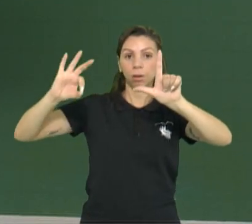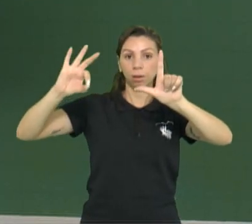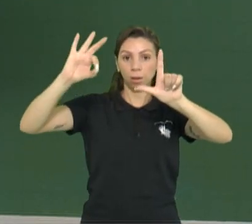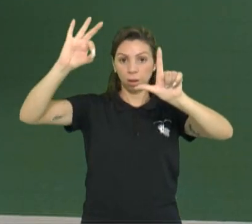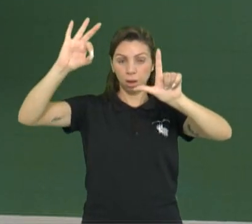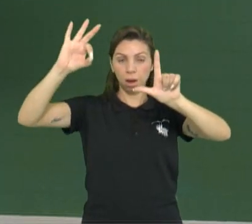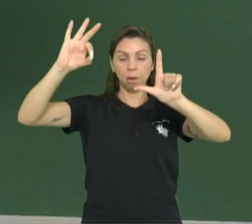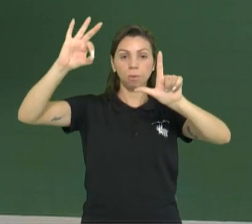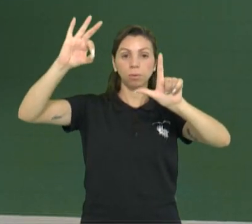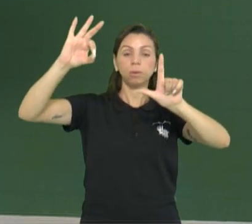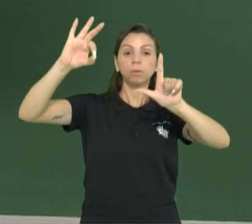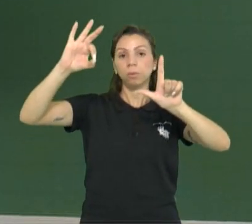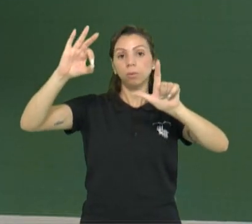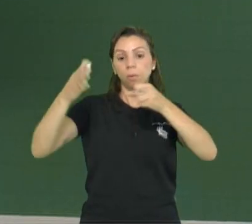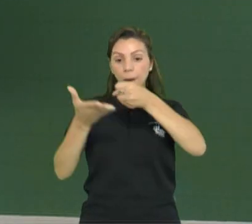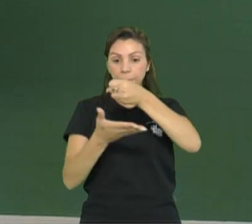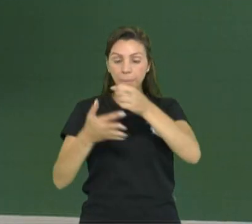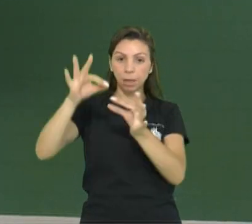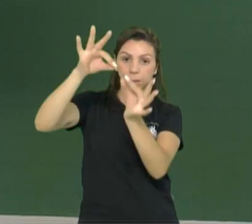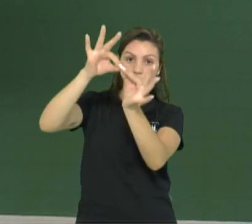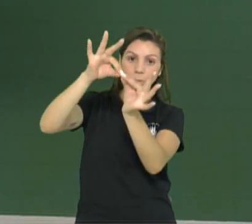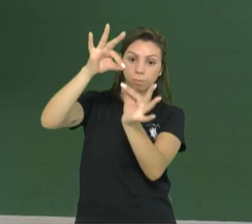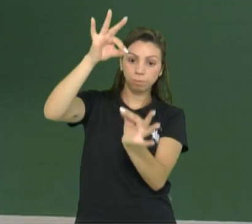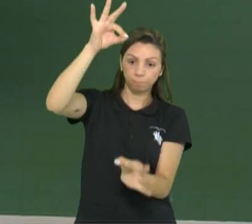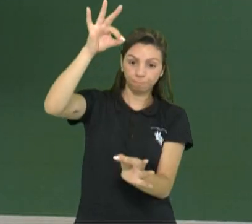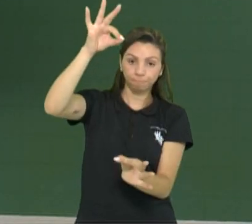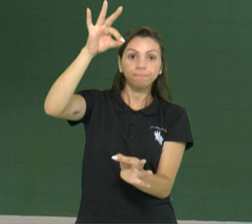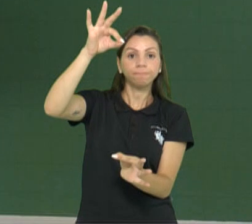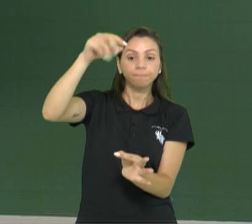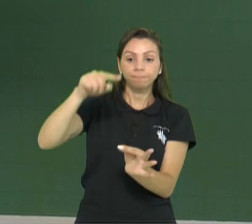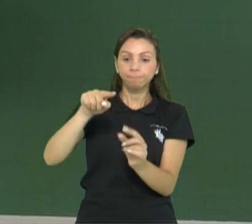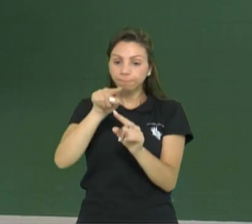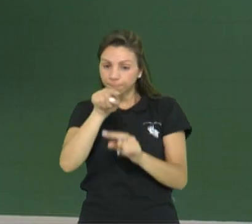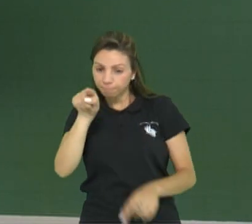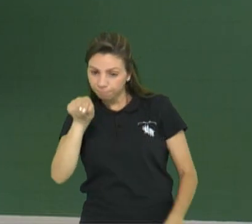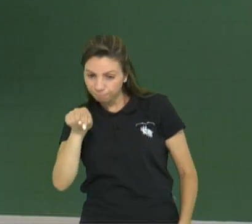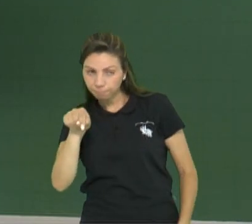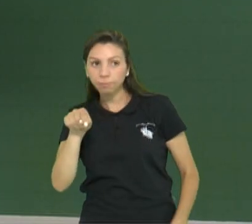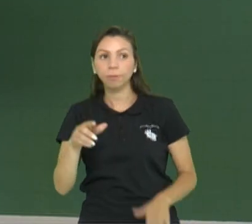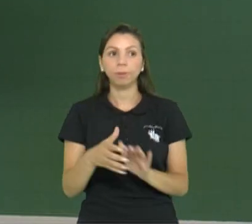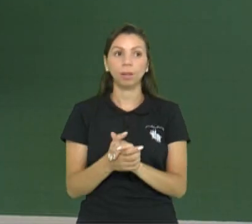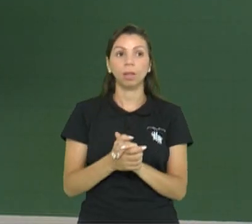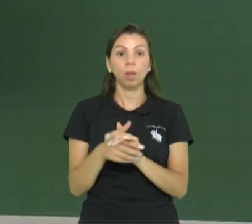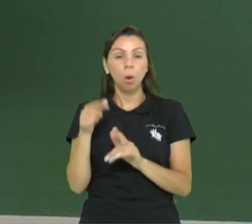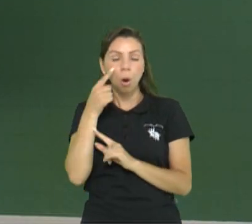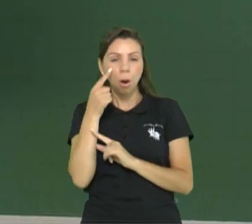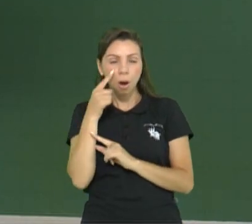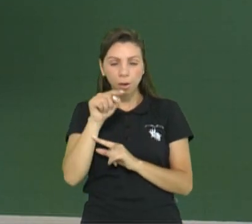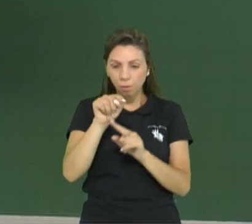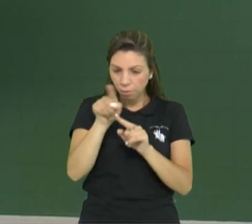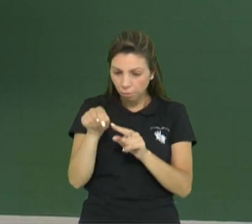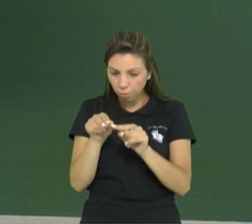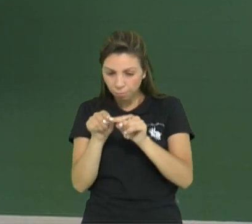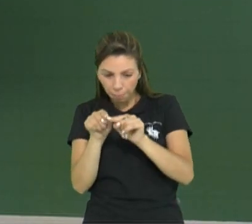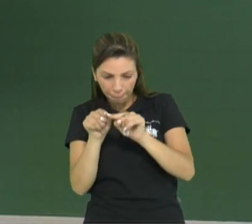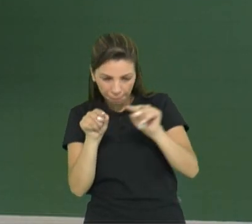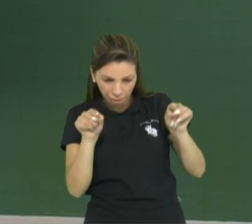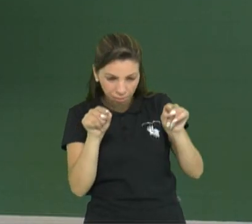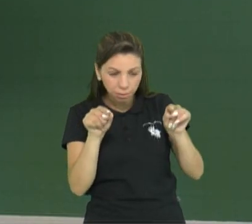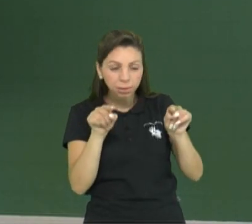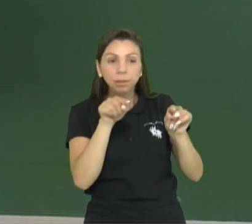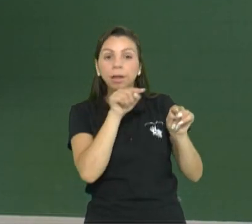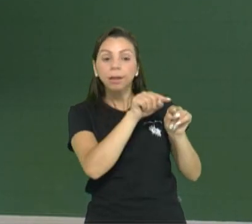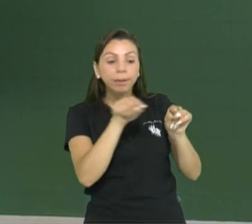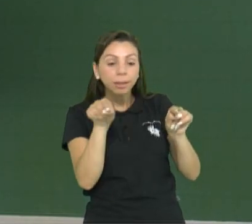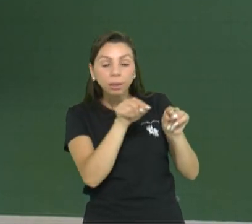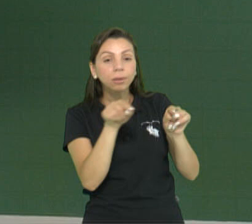aqui. E a geratriz é exatamente a figura que nós temos aqui. Se a gente olhar aqui, ó, pessoal, a gente vai ver aqui